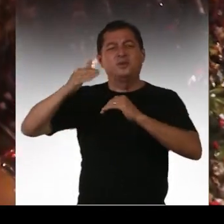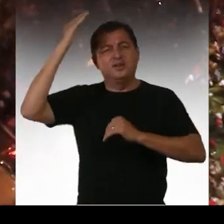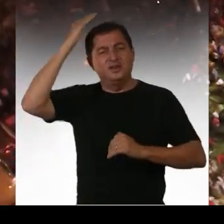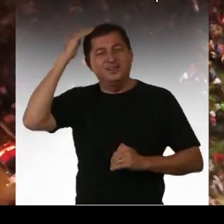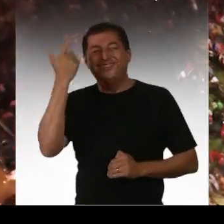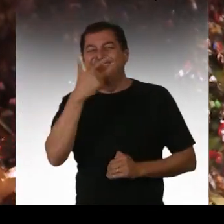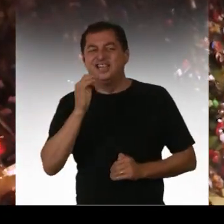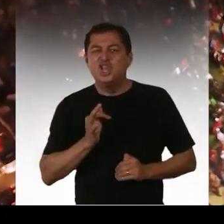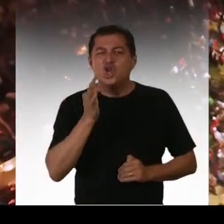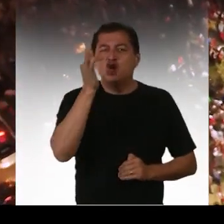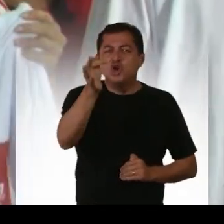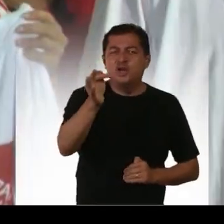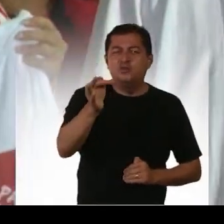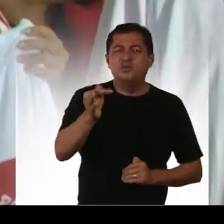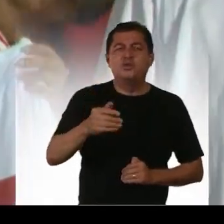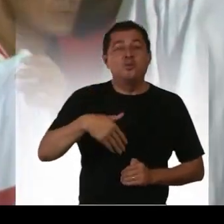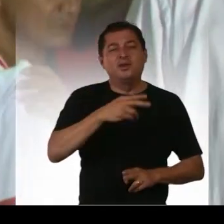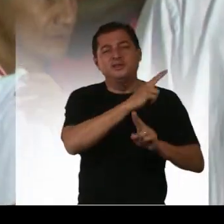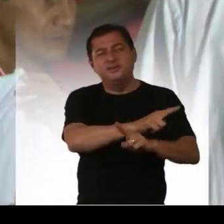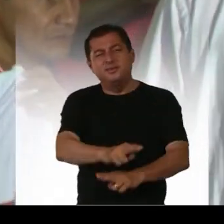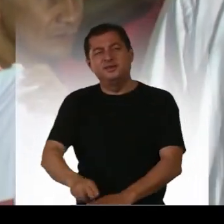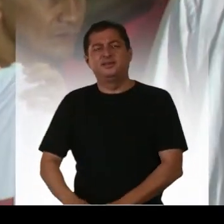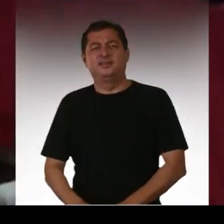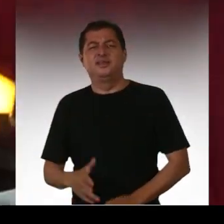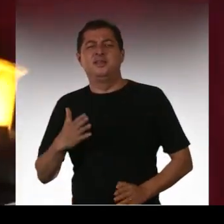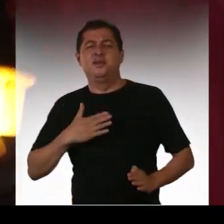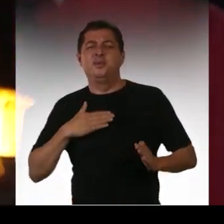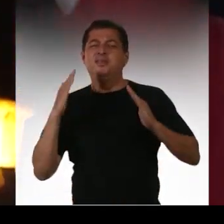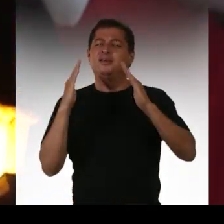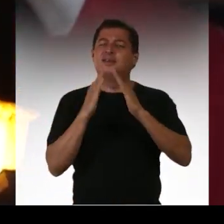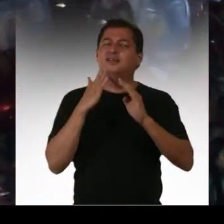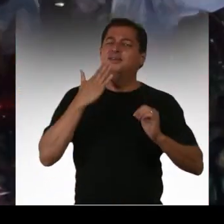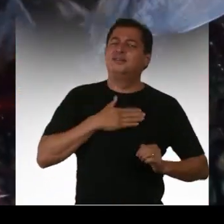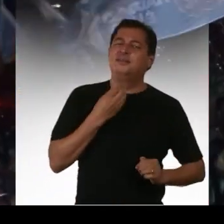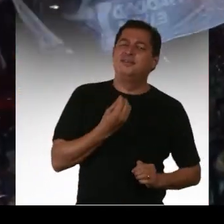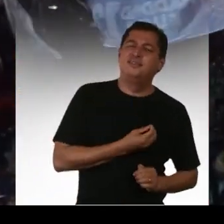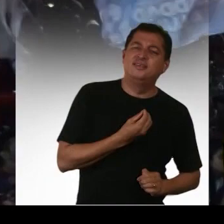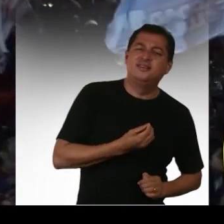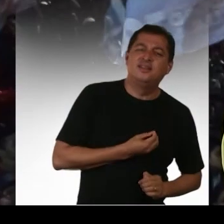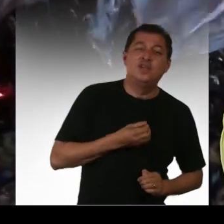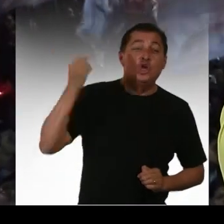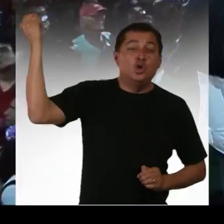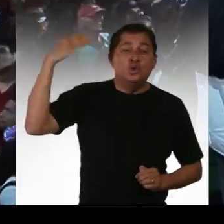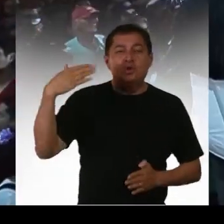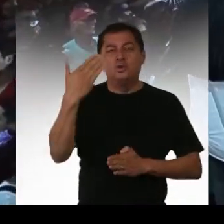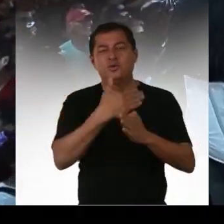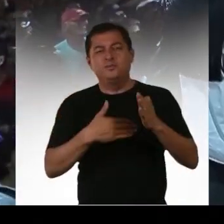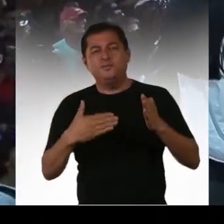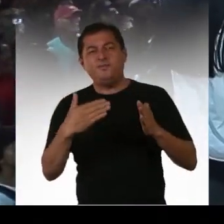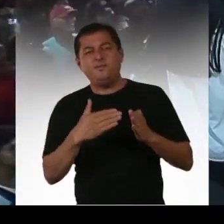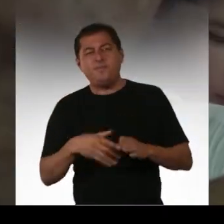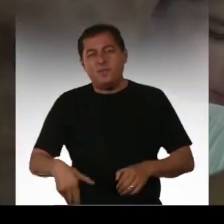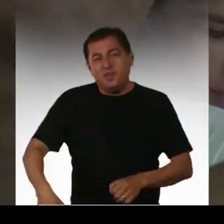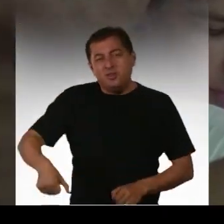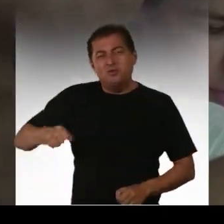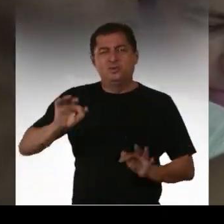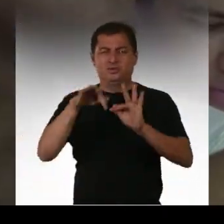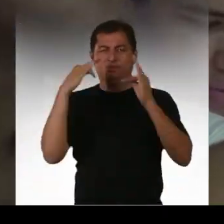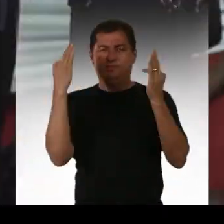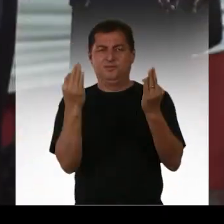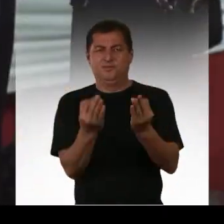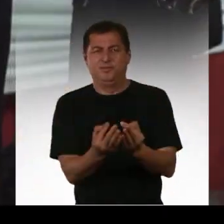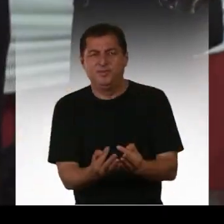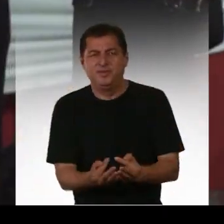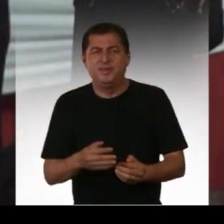como vai trabalhar em parceria com Haddad para fazer o Pará inteiro voltar a sorrir e olhar o futuro com mais